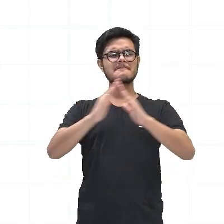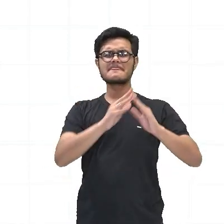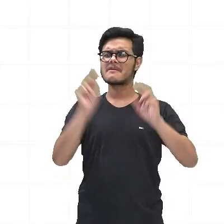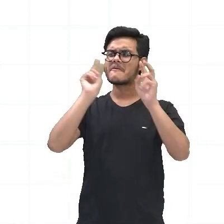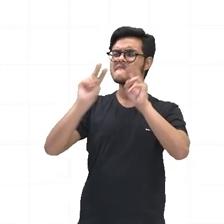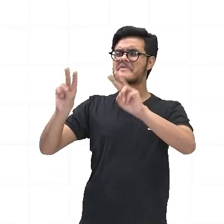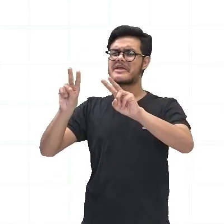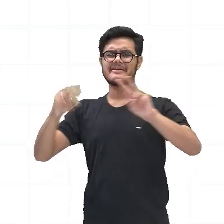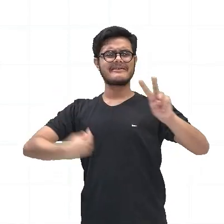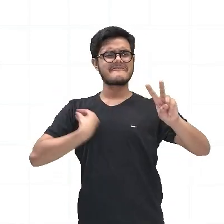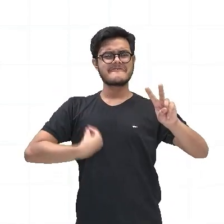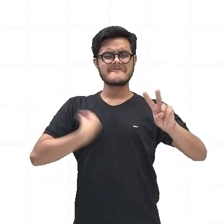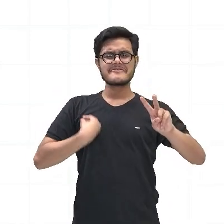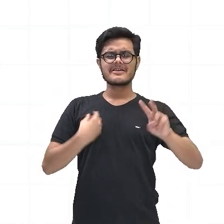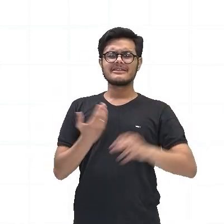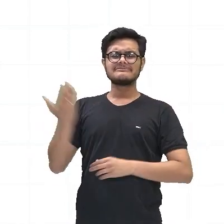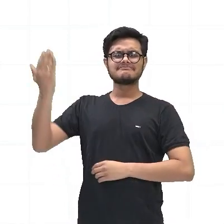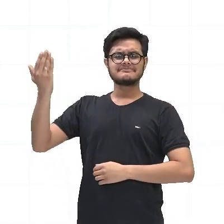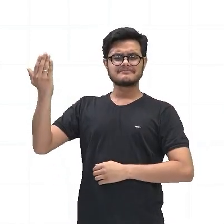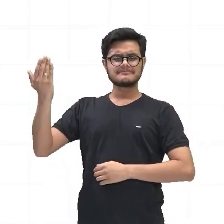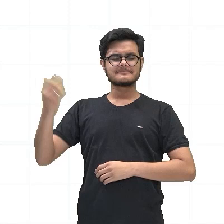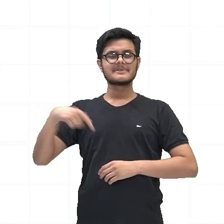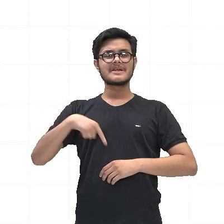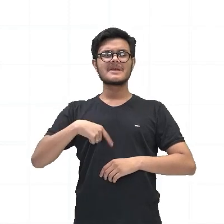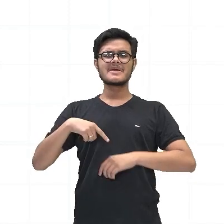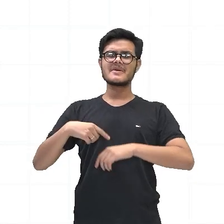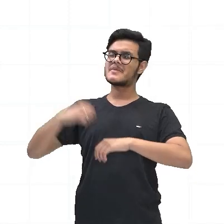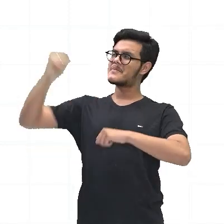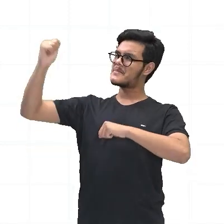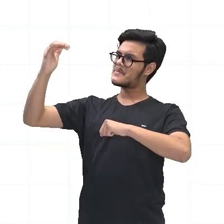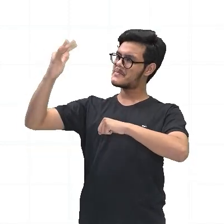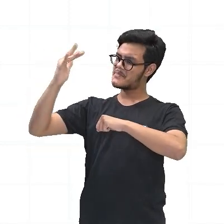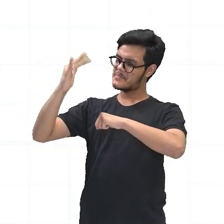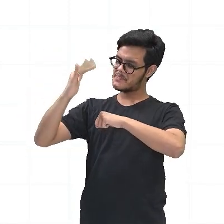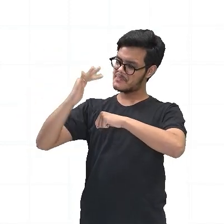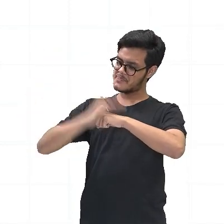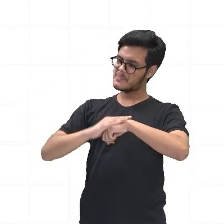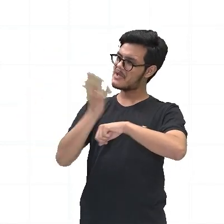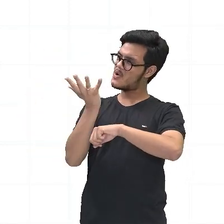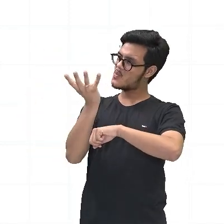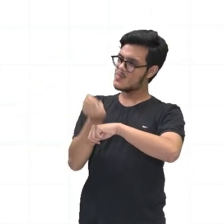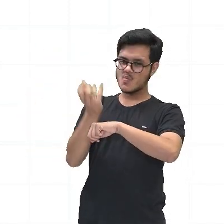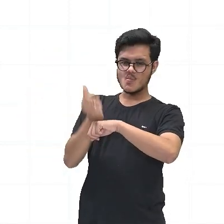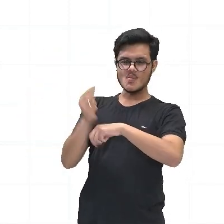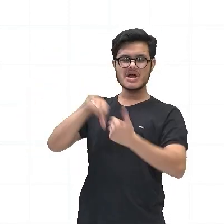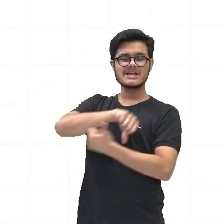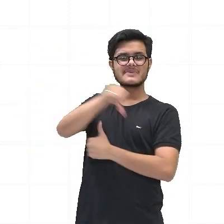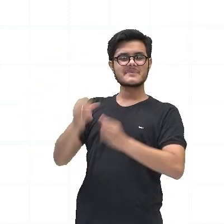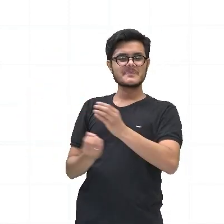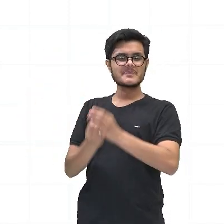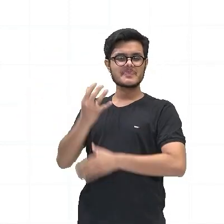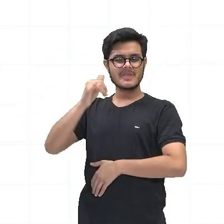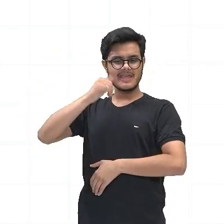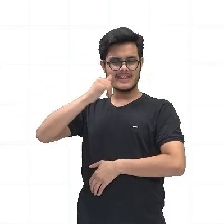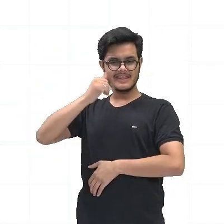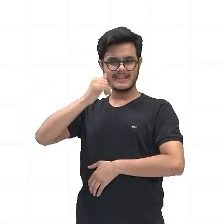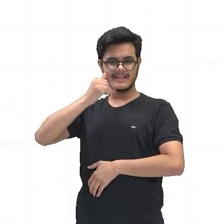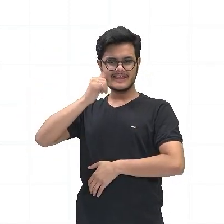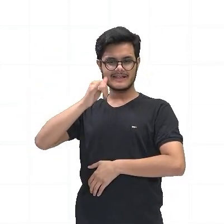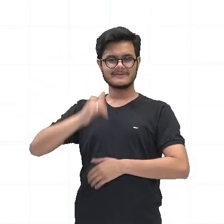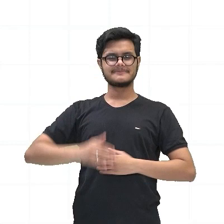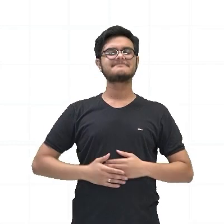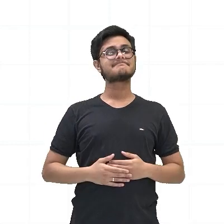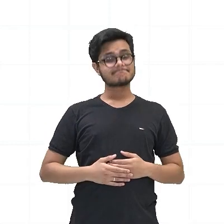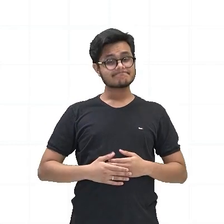solares, por exemplo, como nessa imagem, que captam essa energia solar e transformam em energia elétrica, né? Então, uma forma